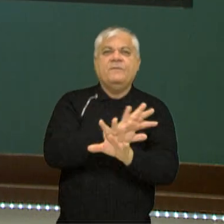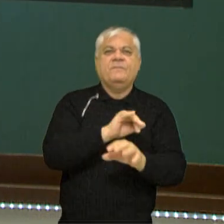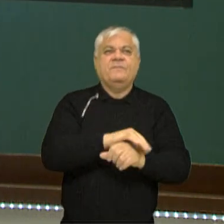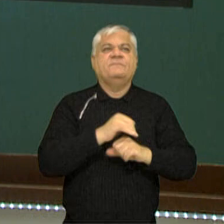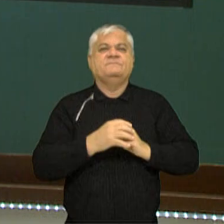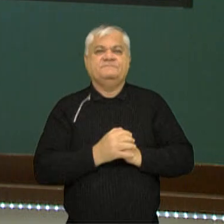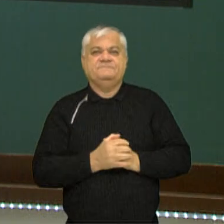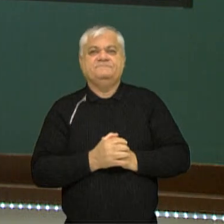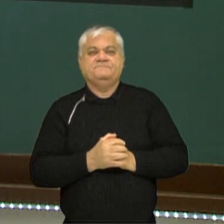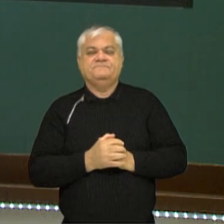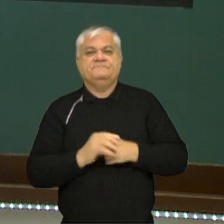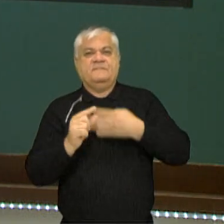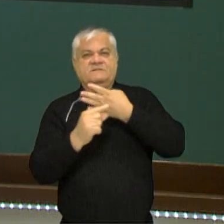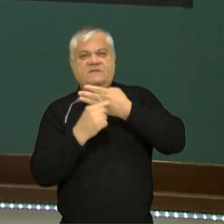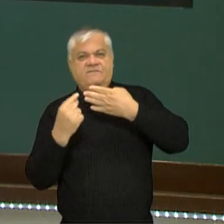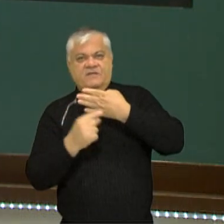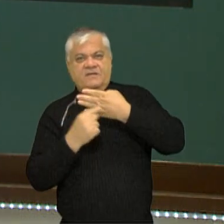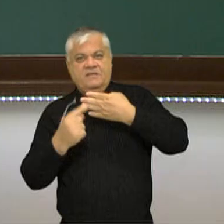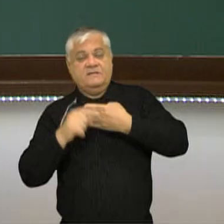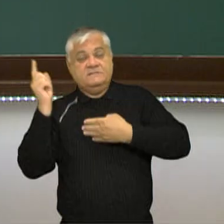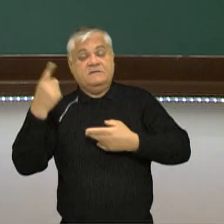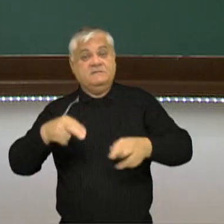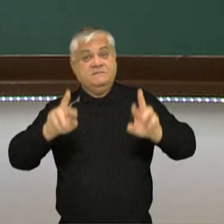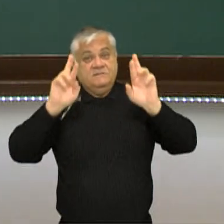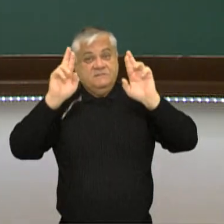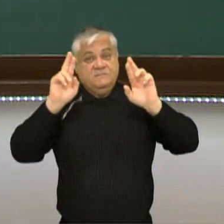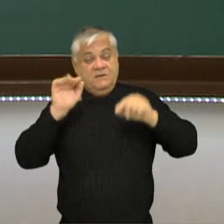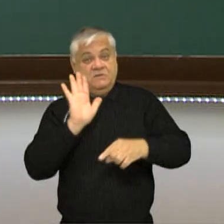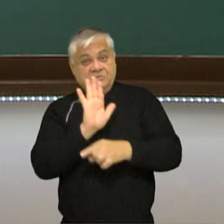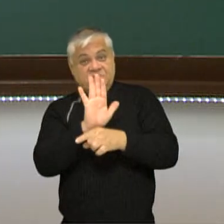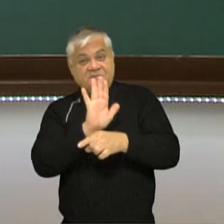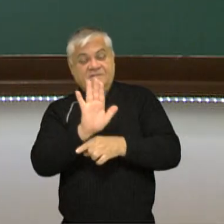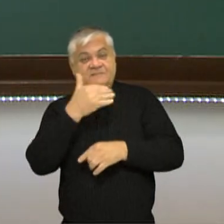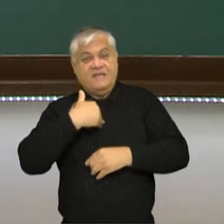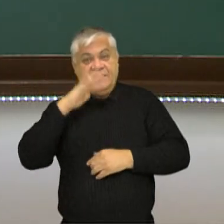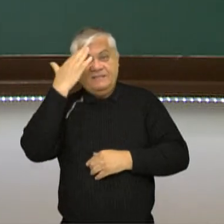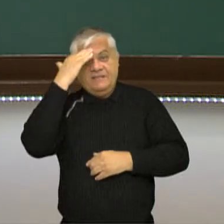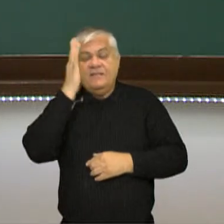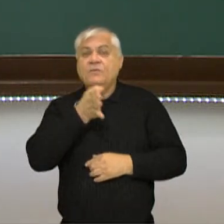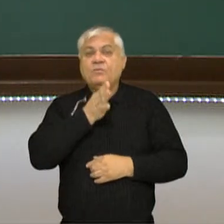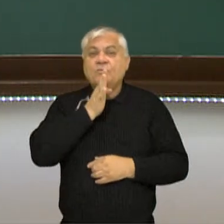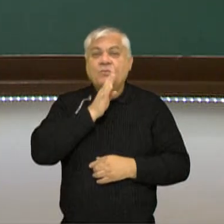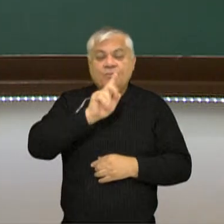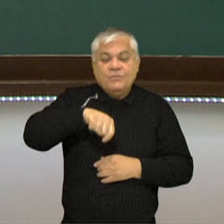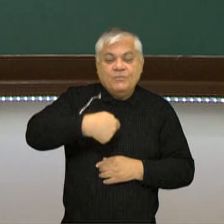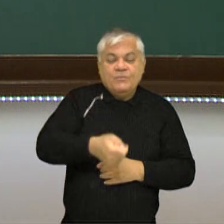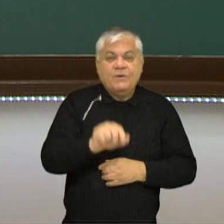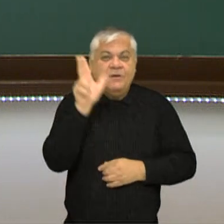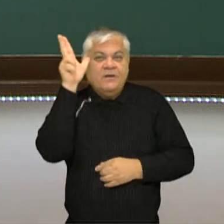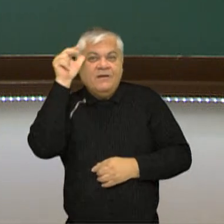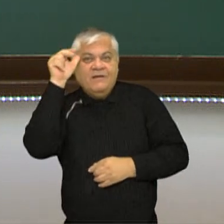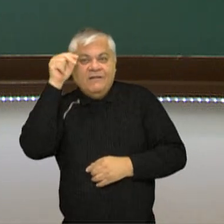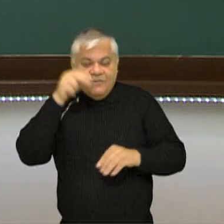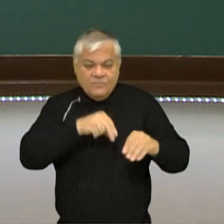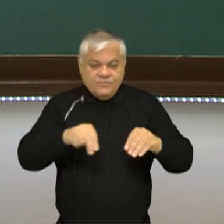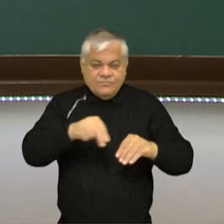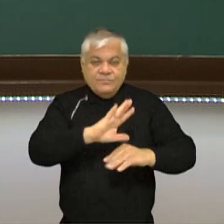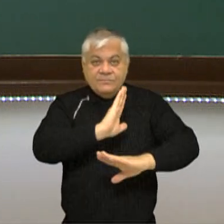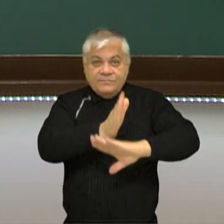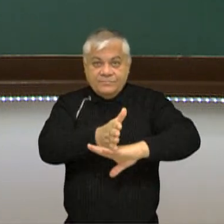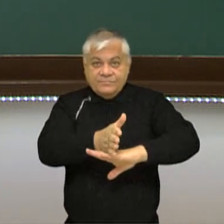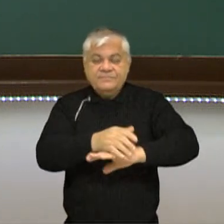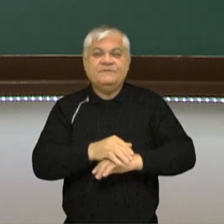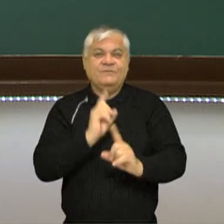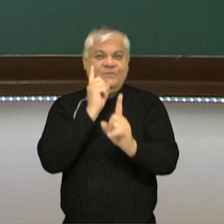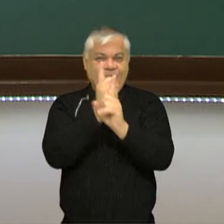lance. Muito bem, espero que a gente tenha ajudado vocês a conhecer um pouquinho mais sobre essa questão do checkmate.